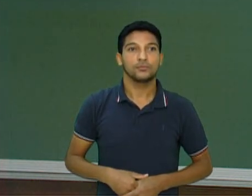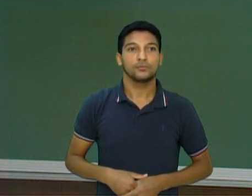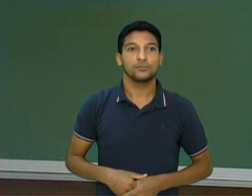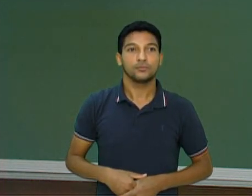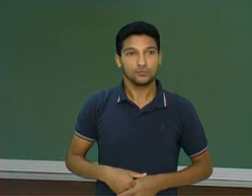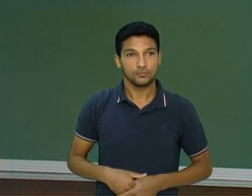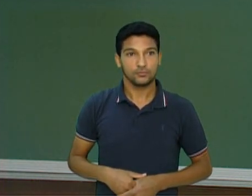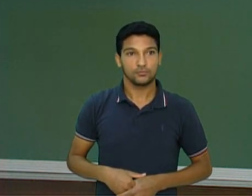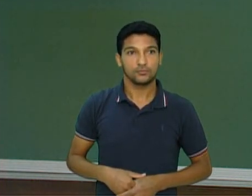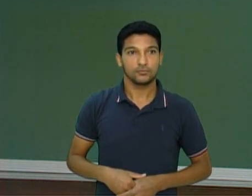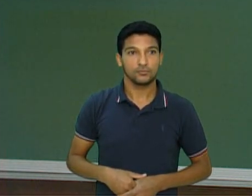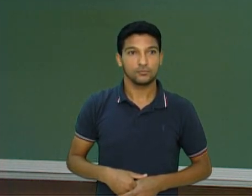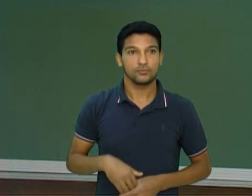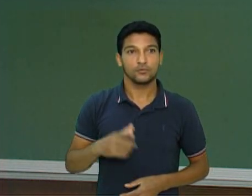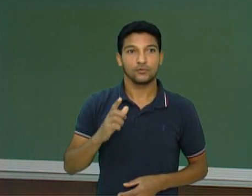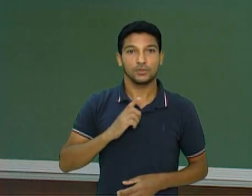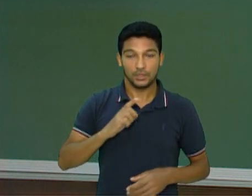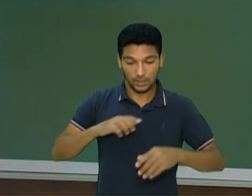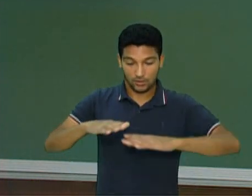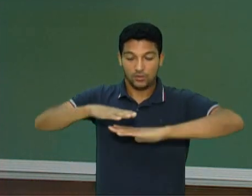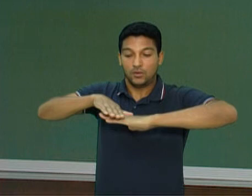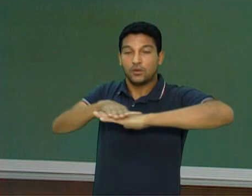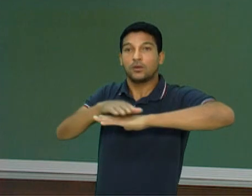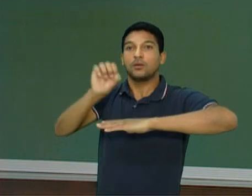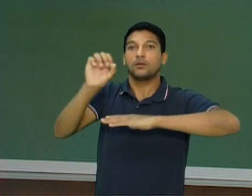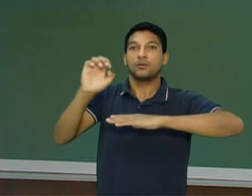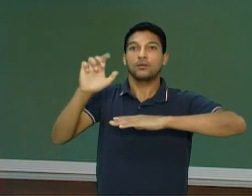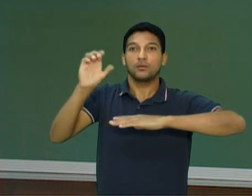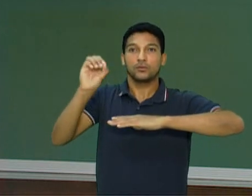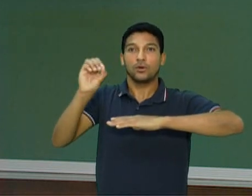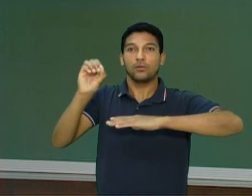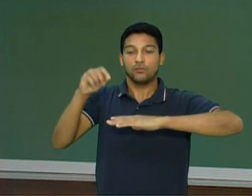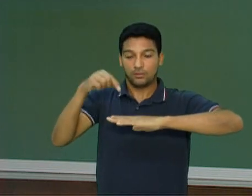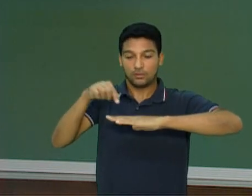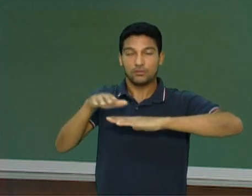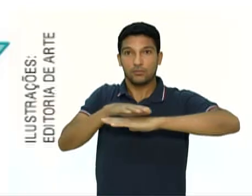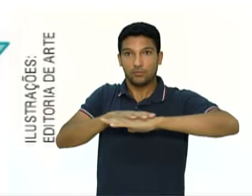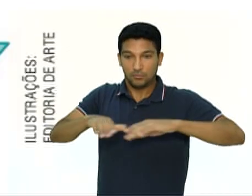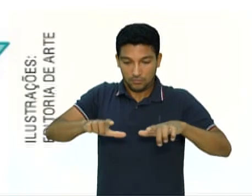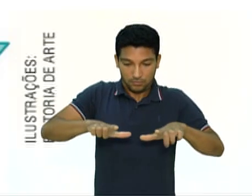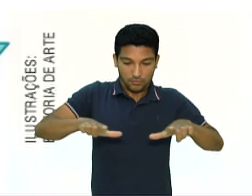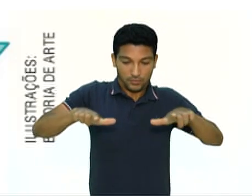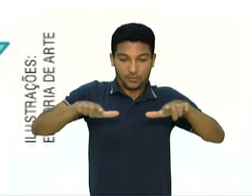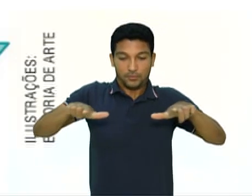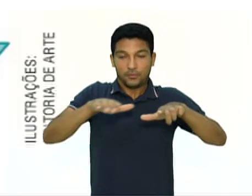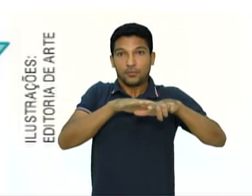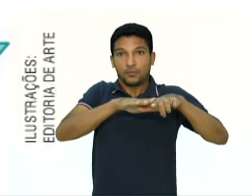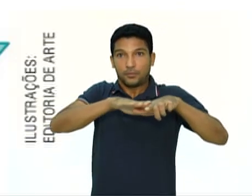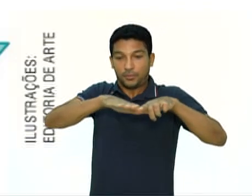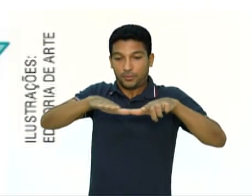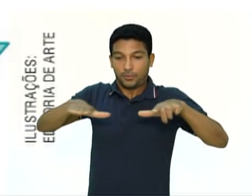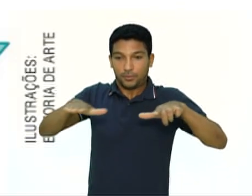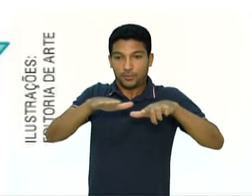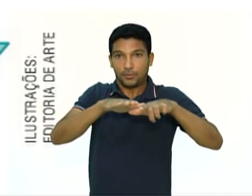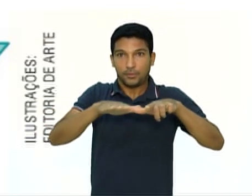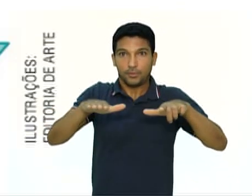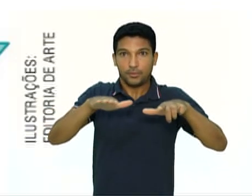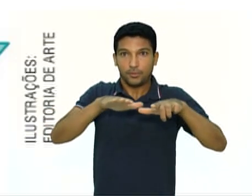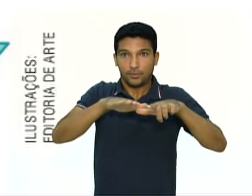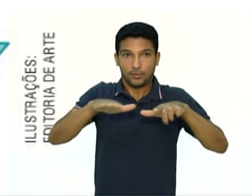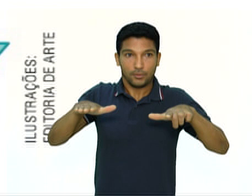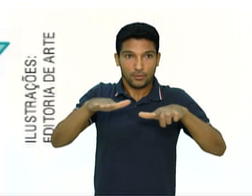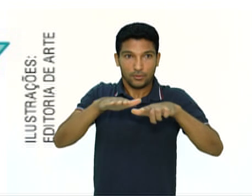né? Que eu tenho o solo no meu plano alfa, chamei de plano alfa novamente, né? A projeção sobre esse plano é